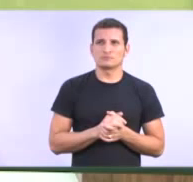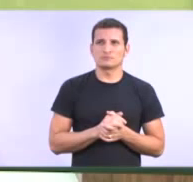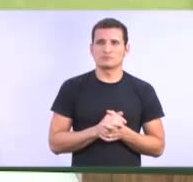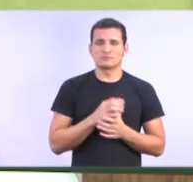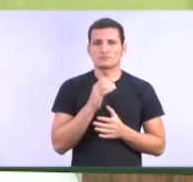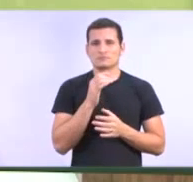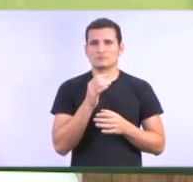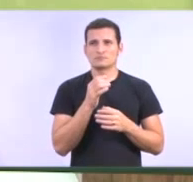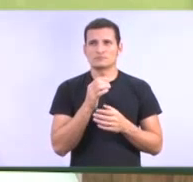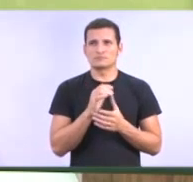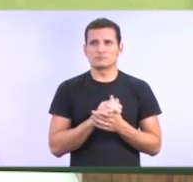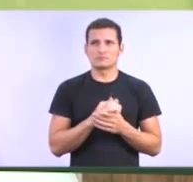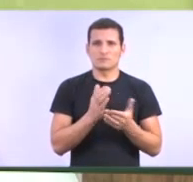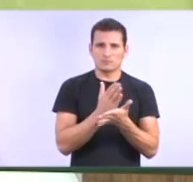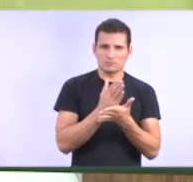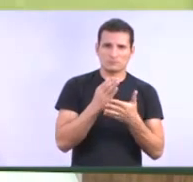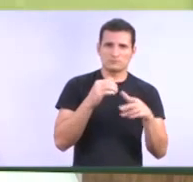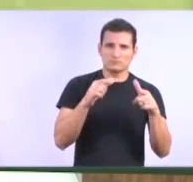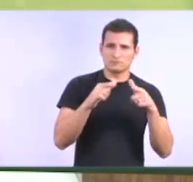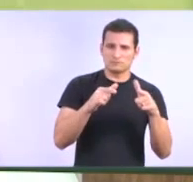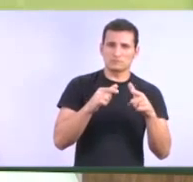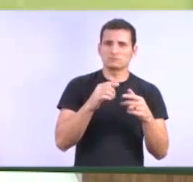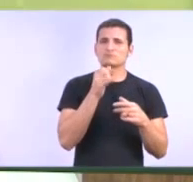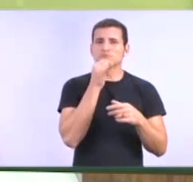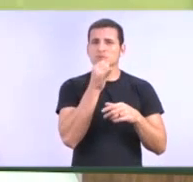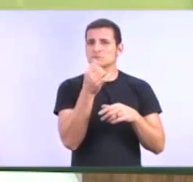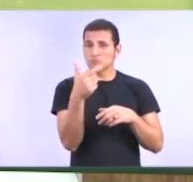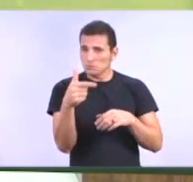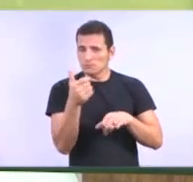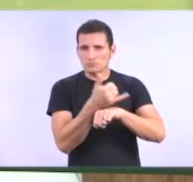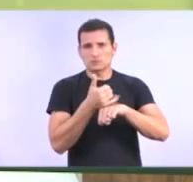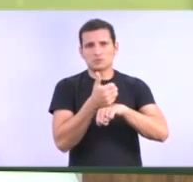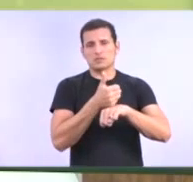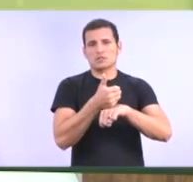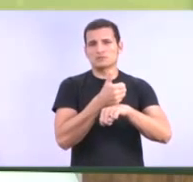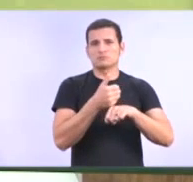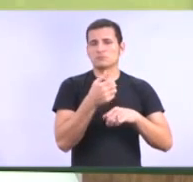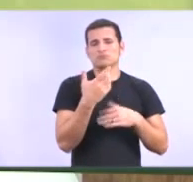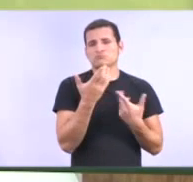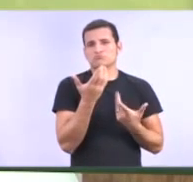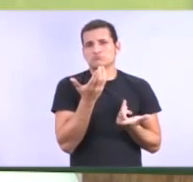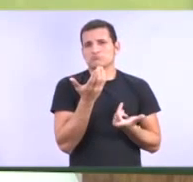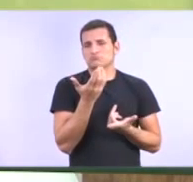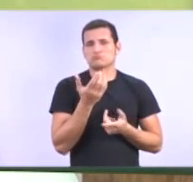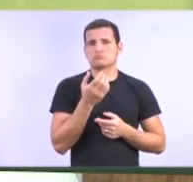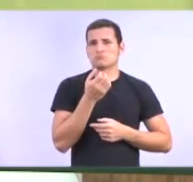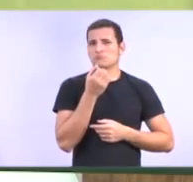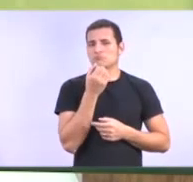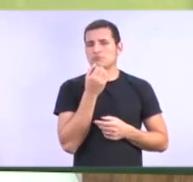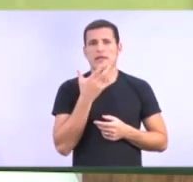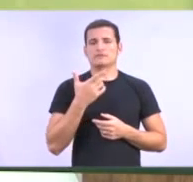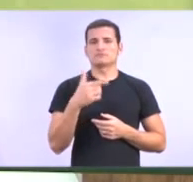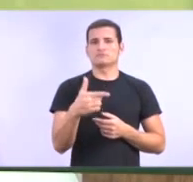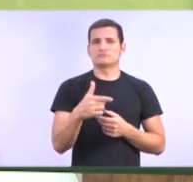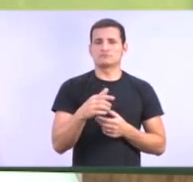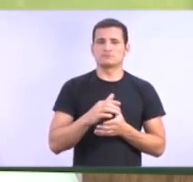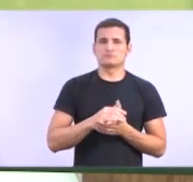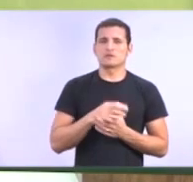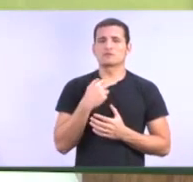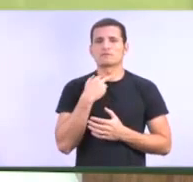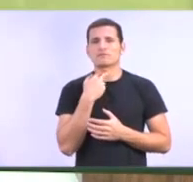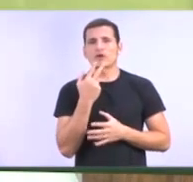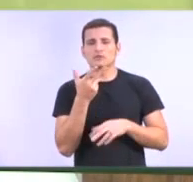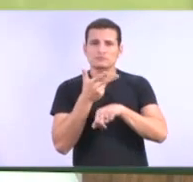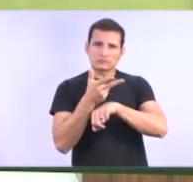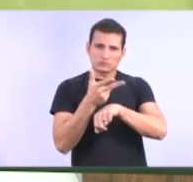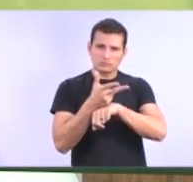não funciona, aliás, alguns serviços não funcionariam bem sem a prioridade de serviço, né? Por exemplo, voz e vídeo, no caso. E por último, a segurança. O